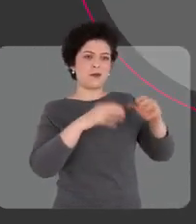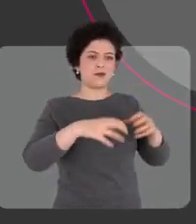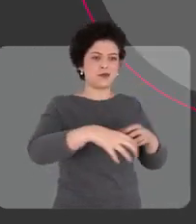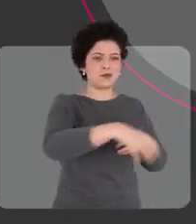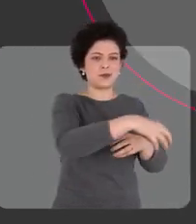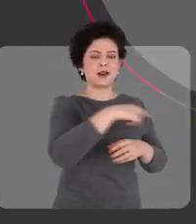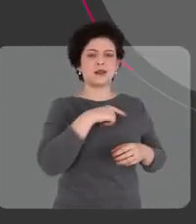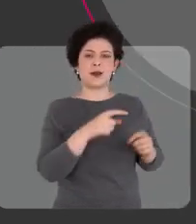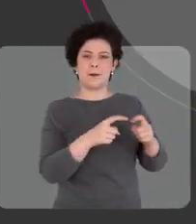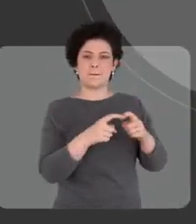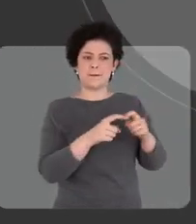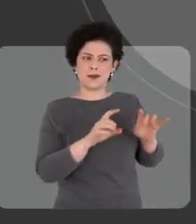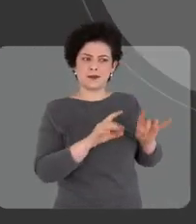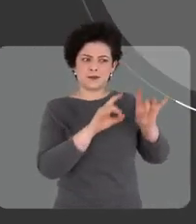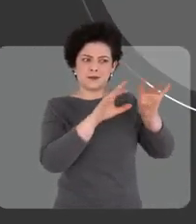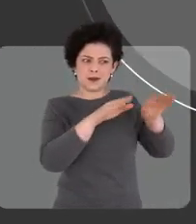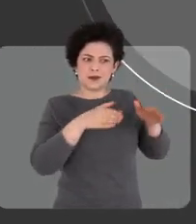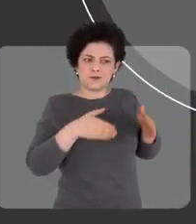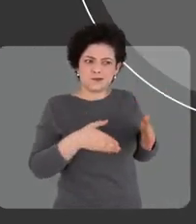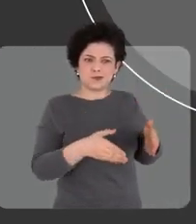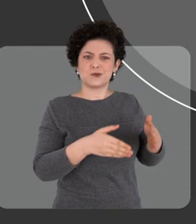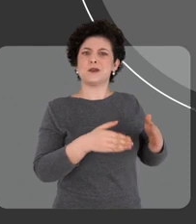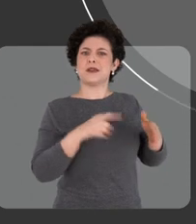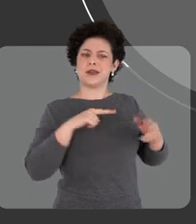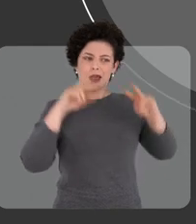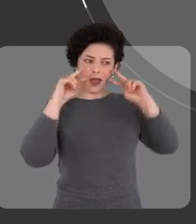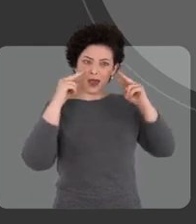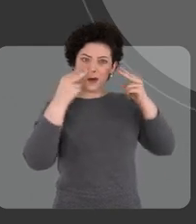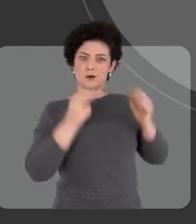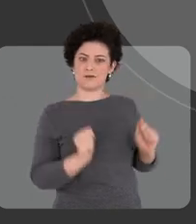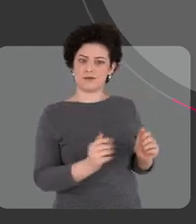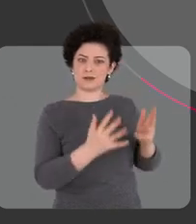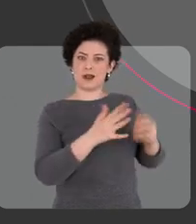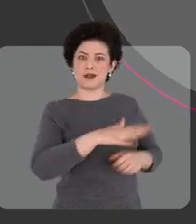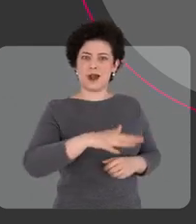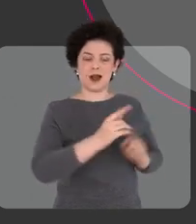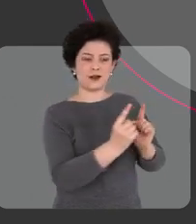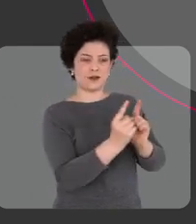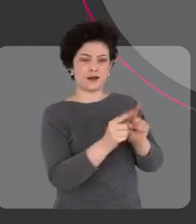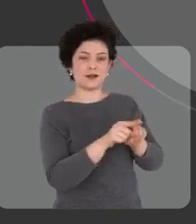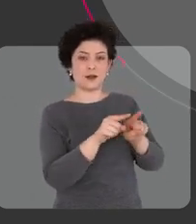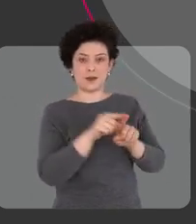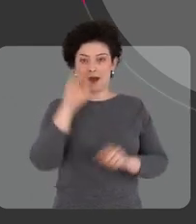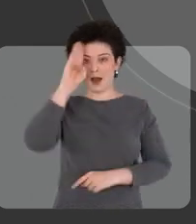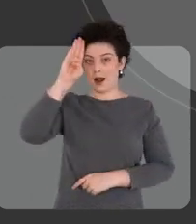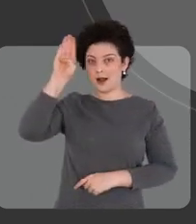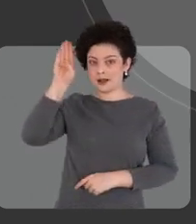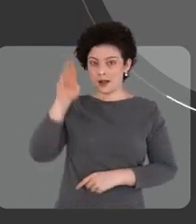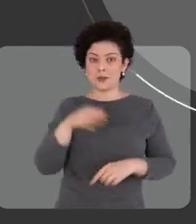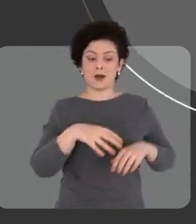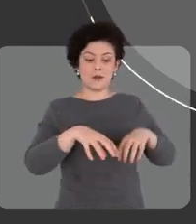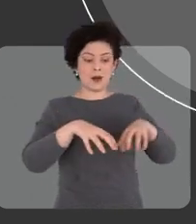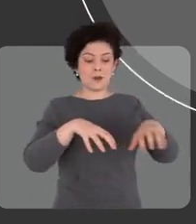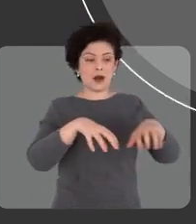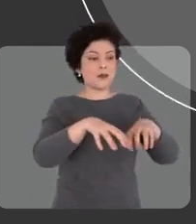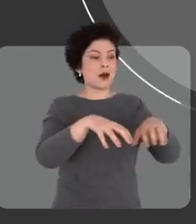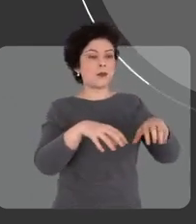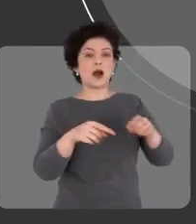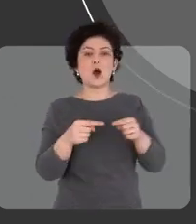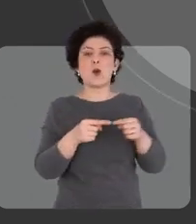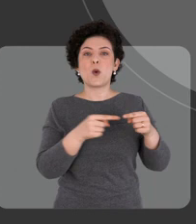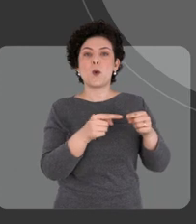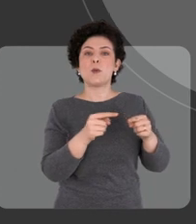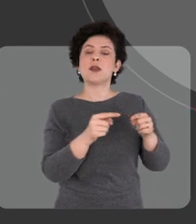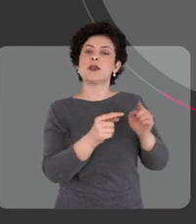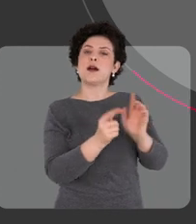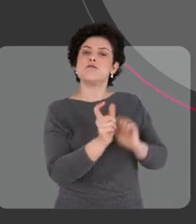de médicos especialistas altamente reconhecidos no meio clínico e acadêmico, dividida de acordo com os